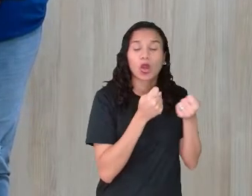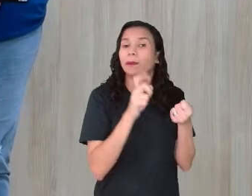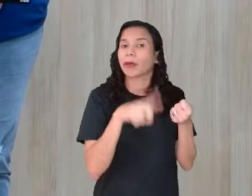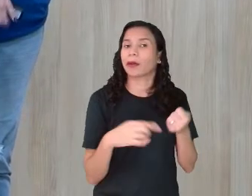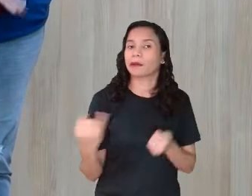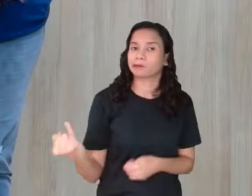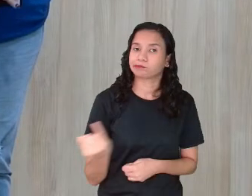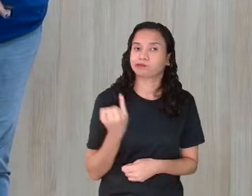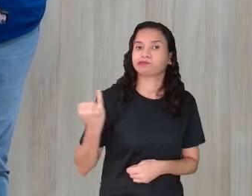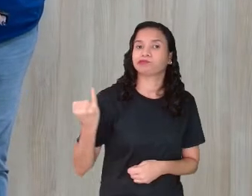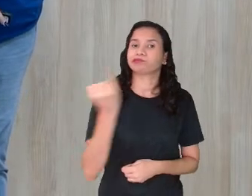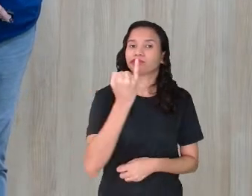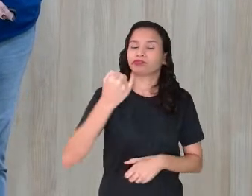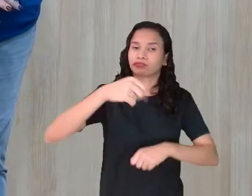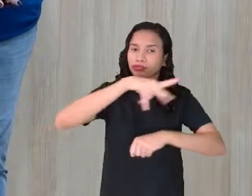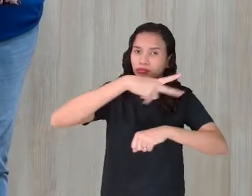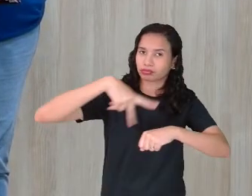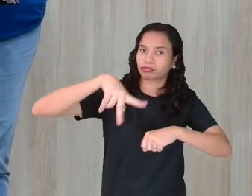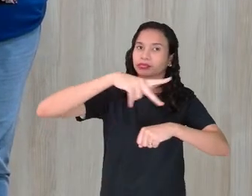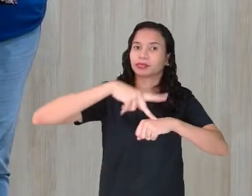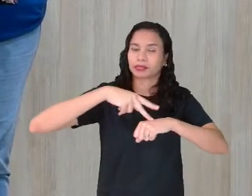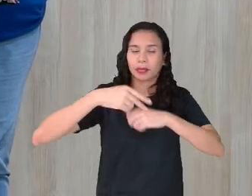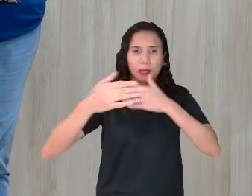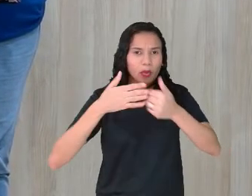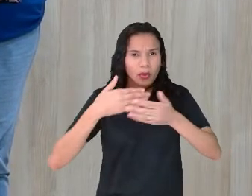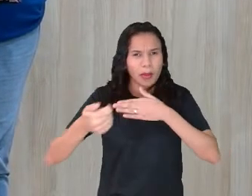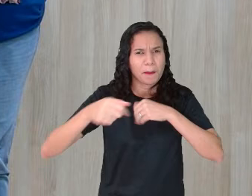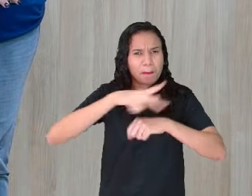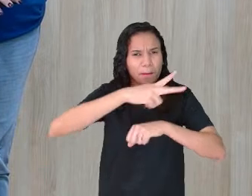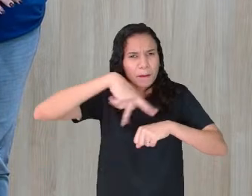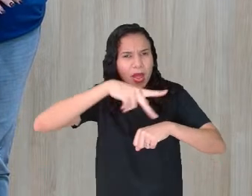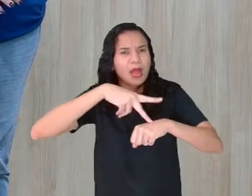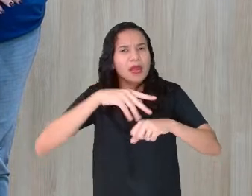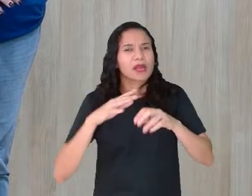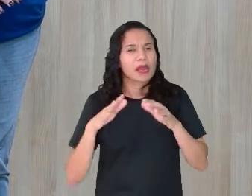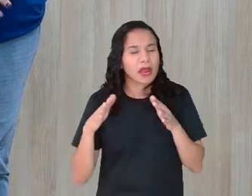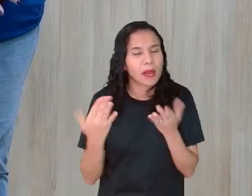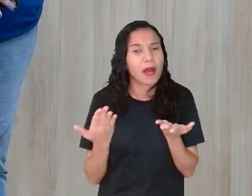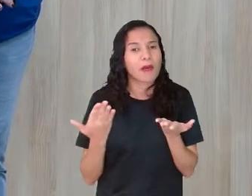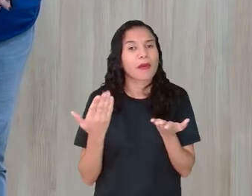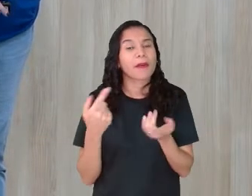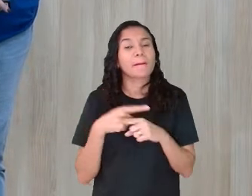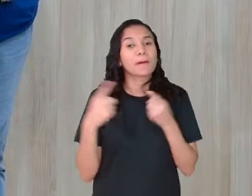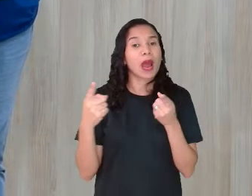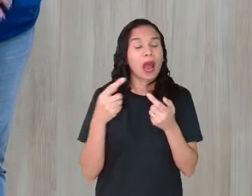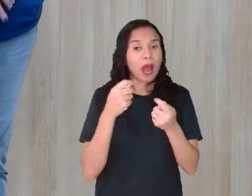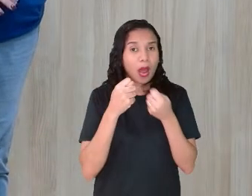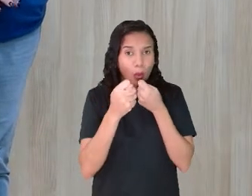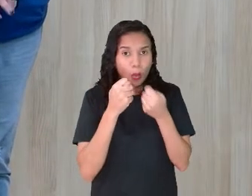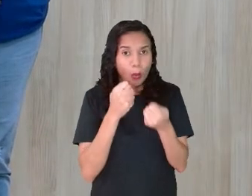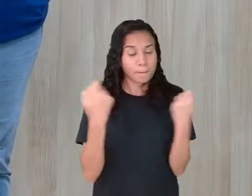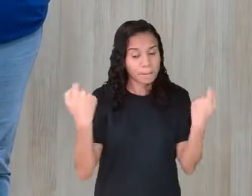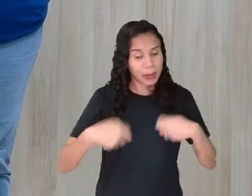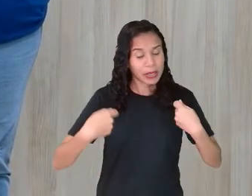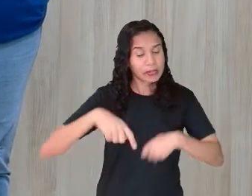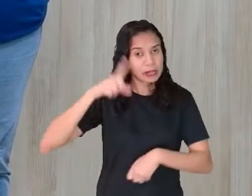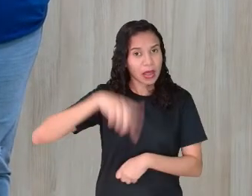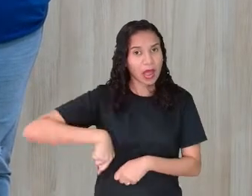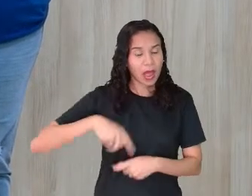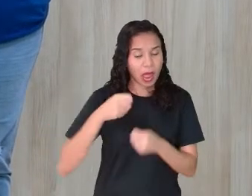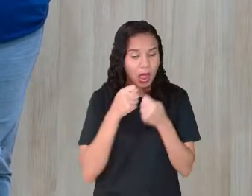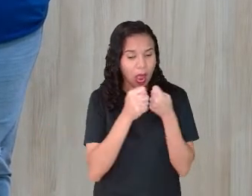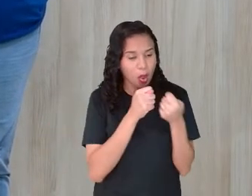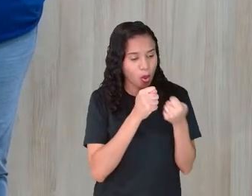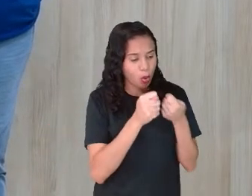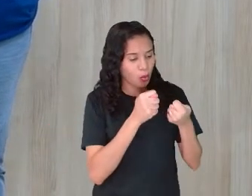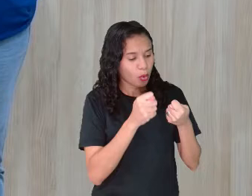importante para um país, né, para qualquer país, né? Então, mas essa economia, ela precisa ser uma economia